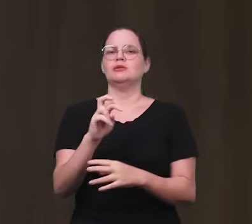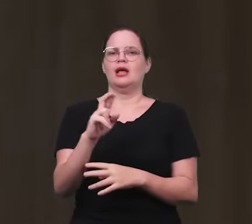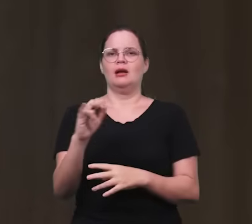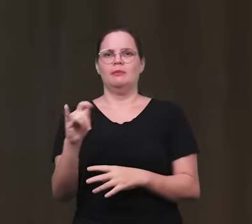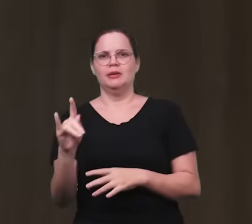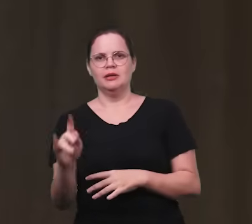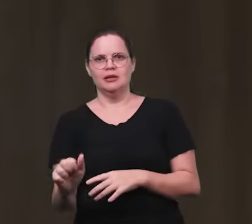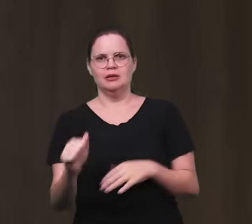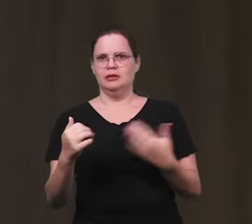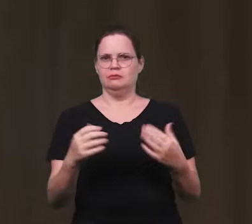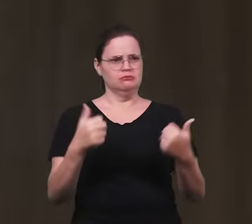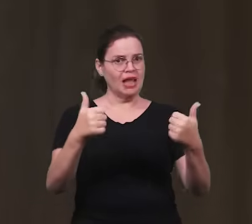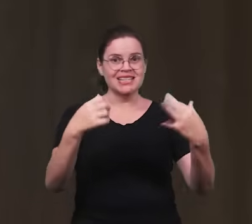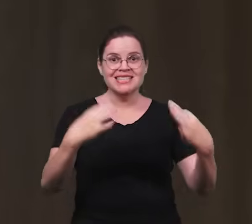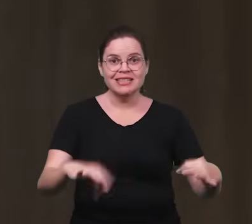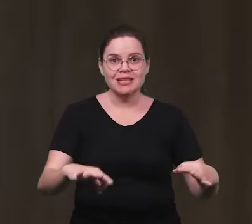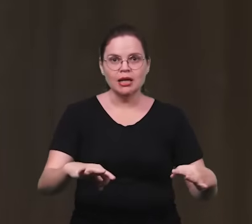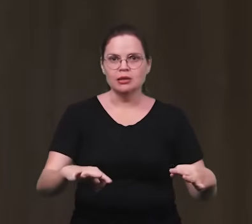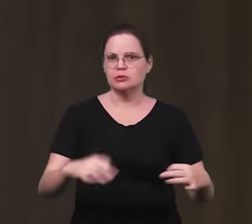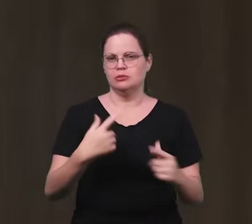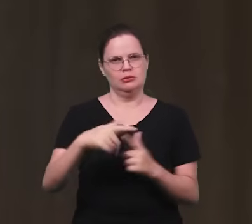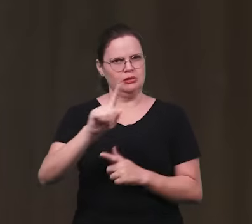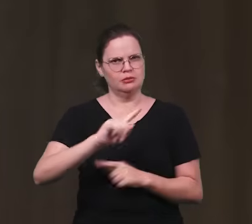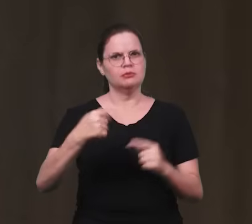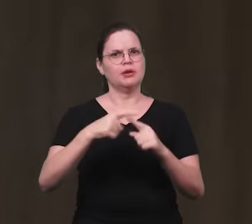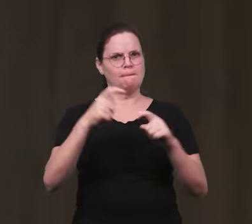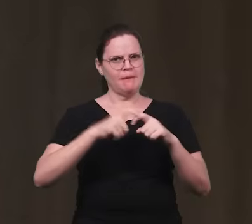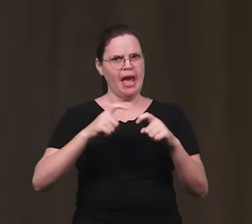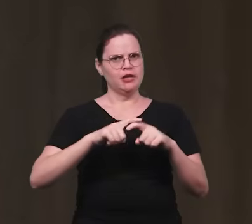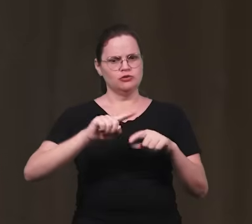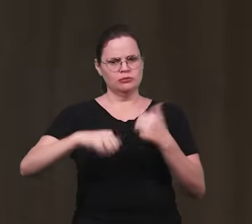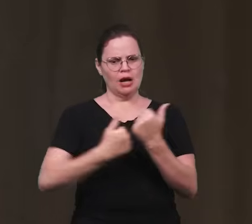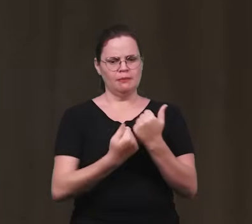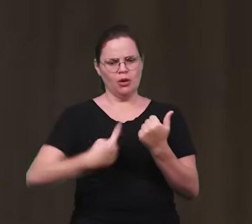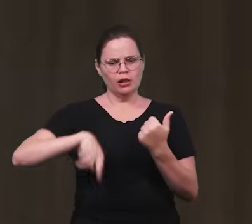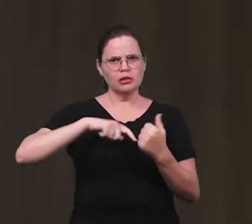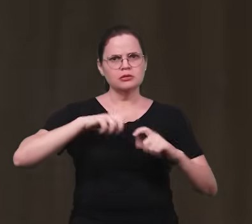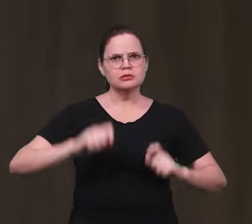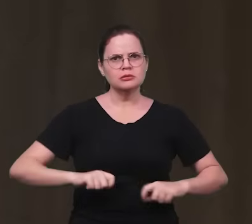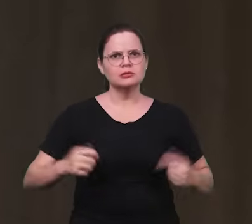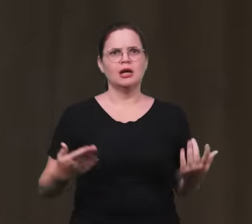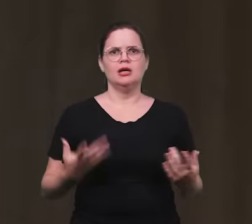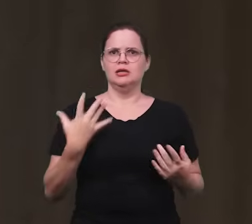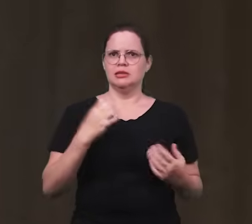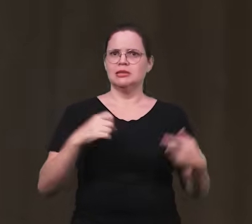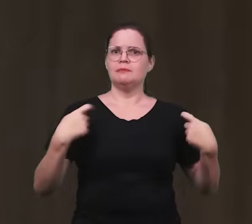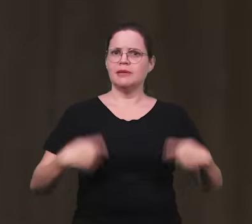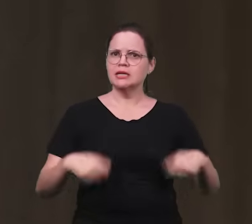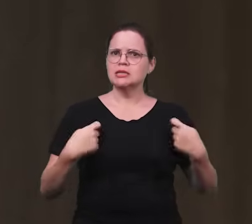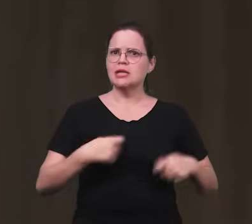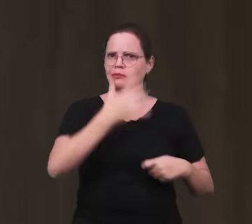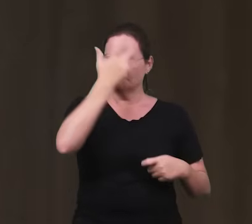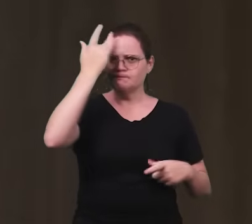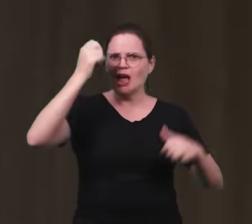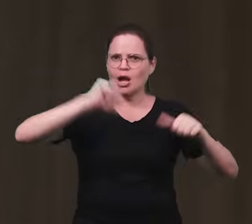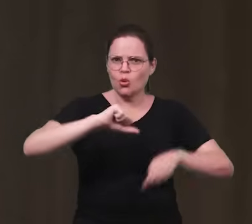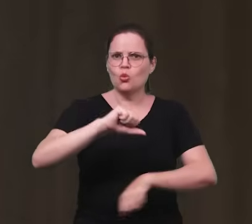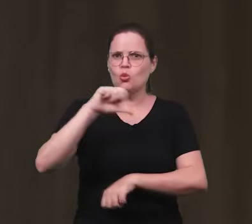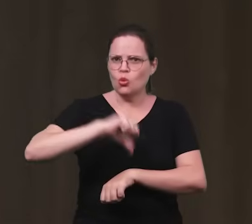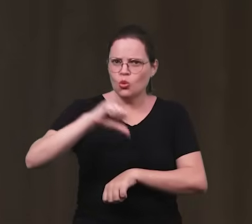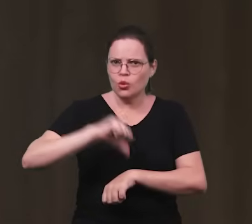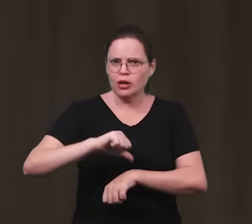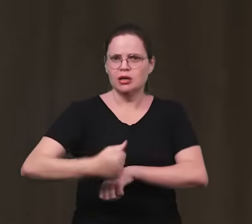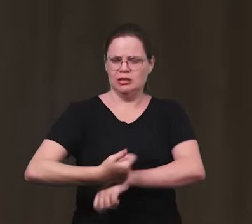não há problema nenhum, porque a medicina está aqui para nos auxiliar nisso. Quando precisamos realmente de buscar os